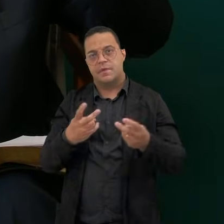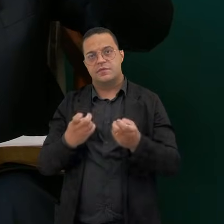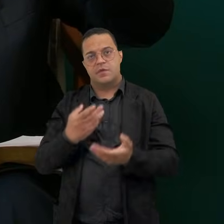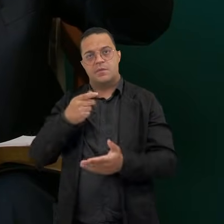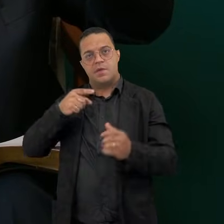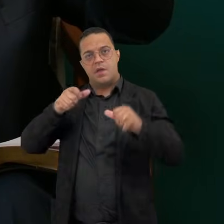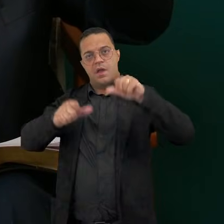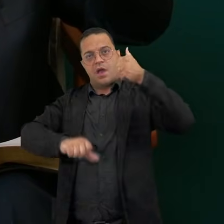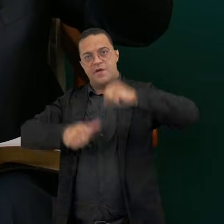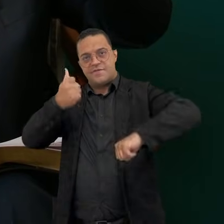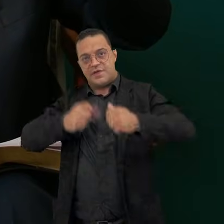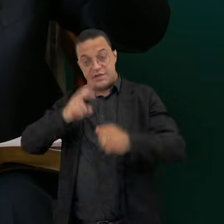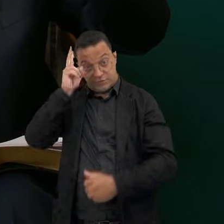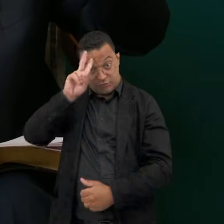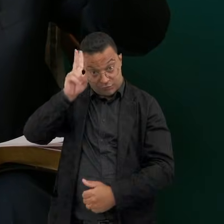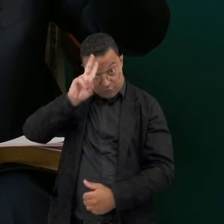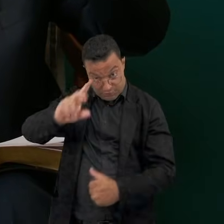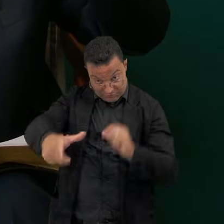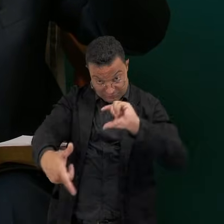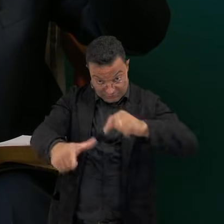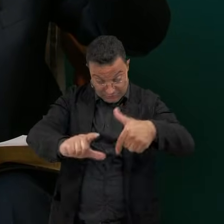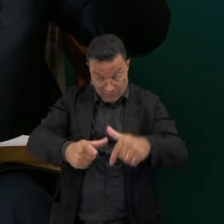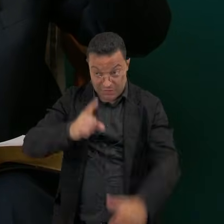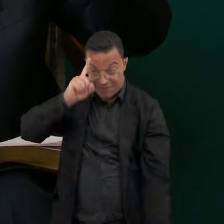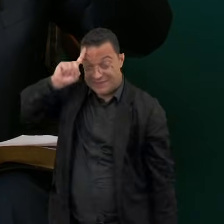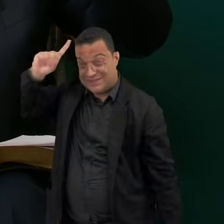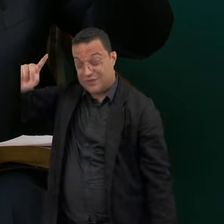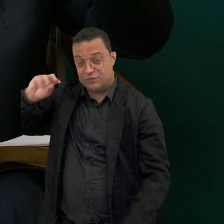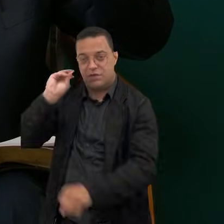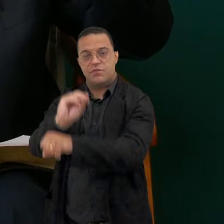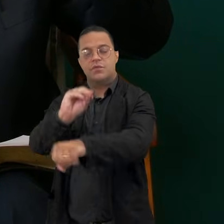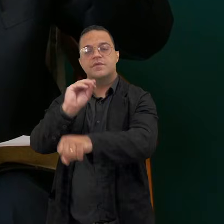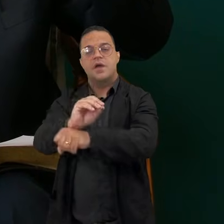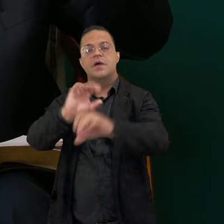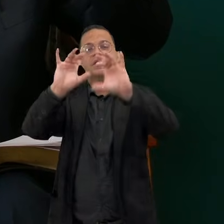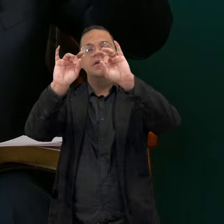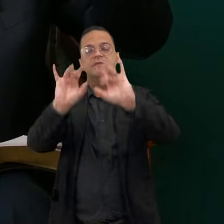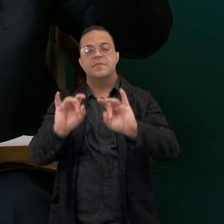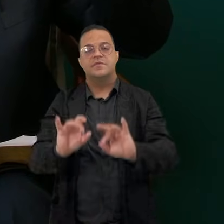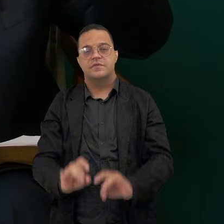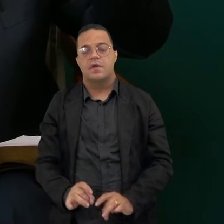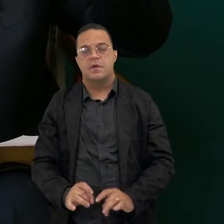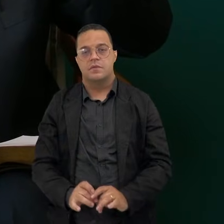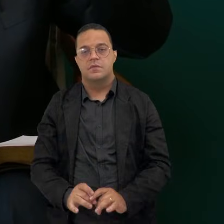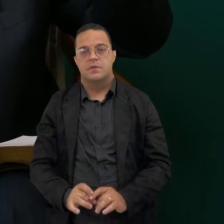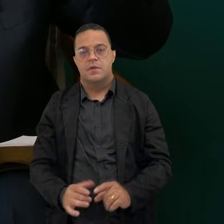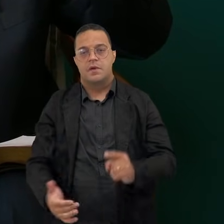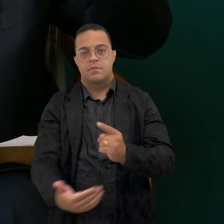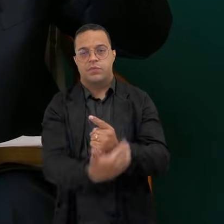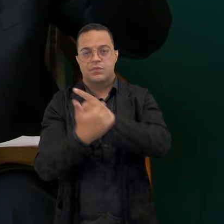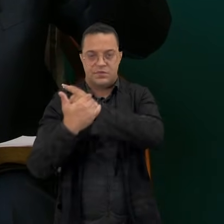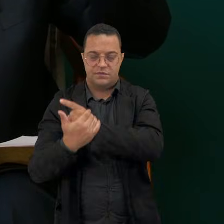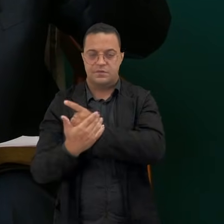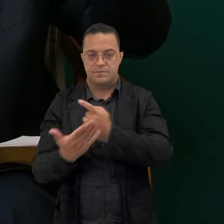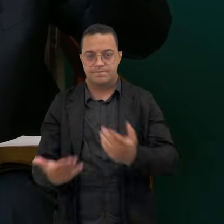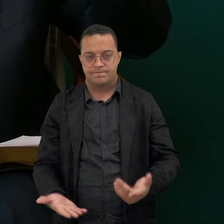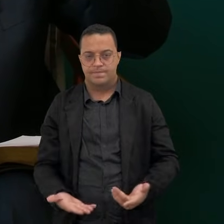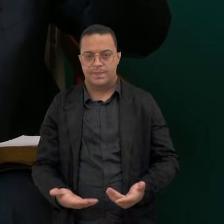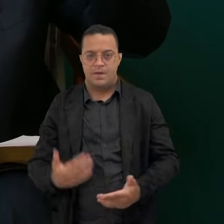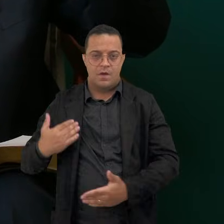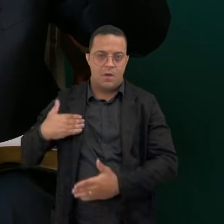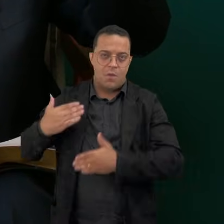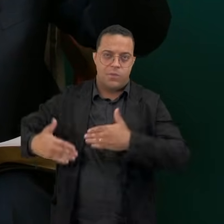a sua onipotência em conservar o seu povo, mas a sua onisciência também em saber toda essa trajetória, o Senhor já